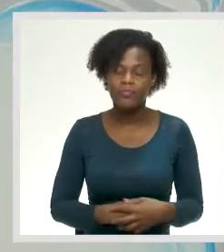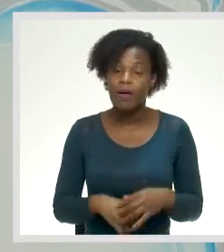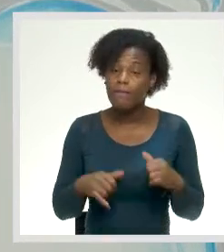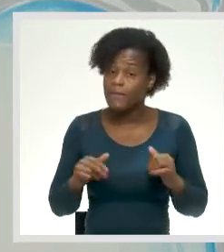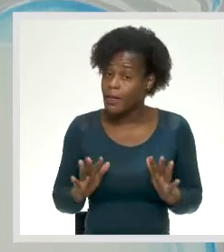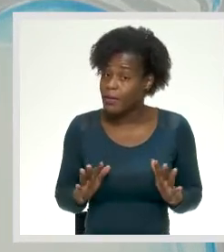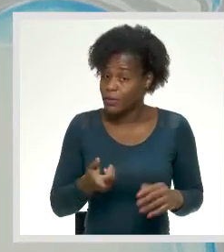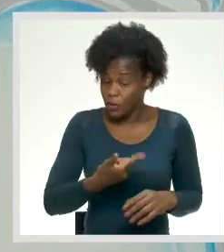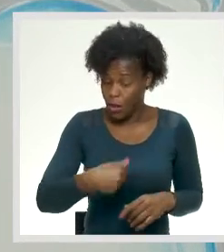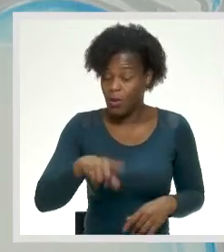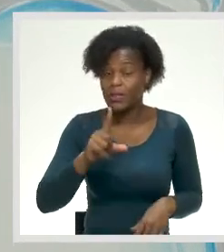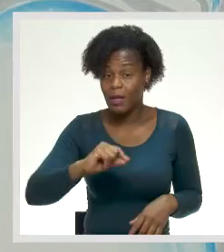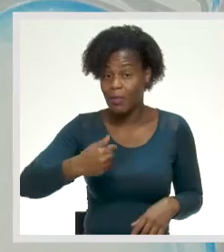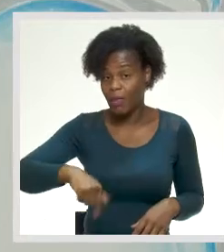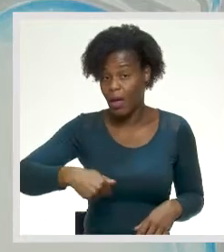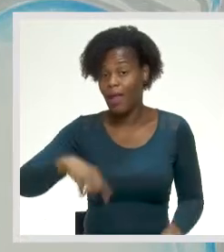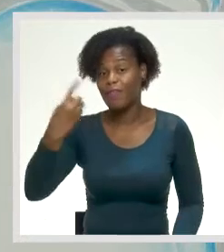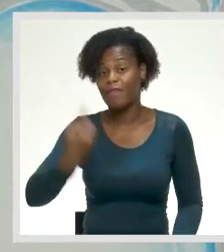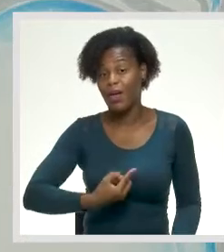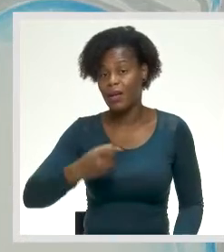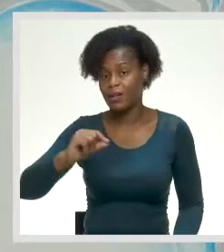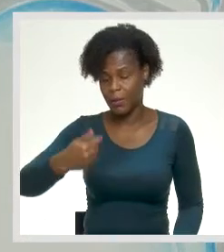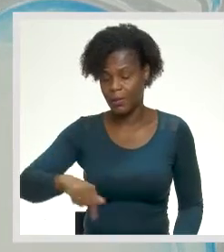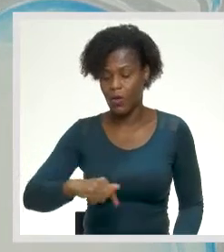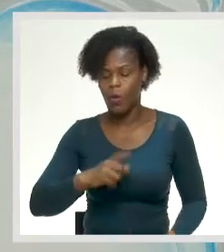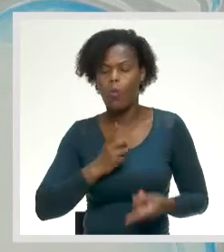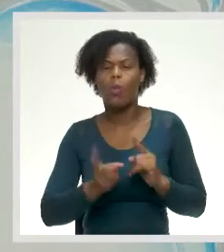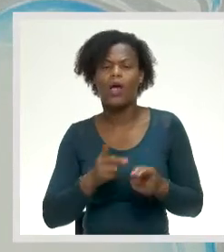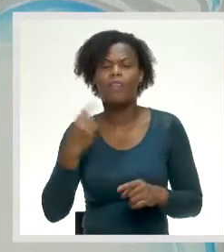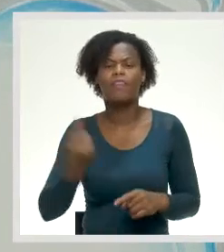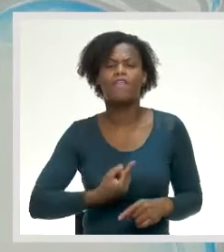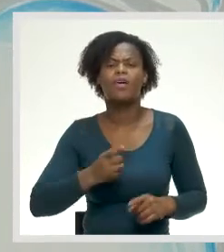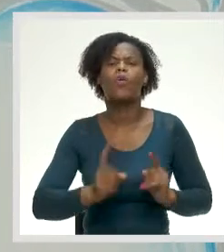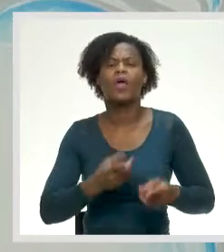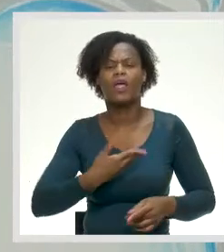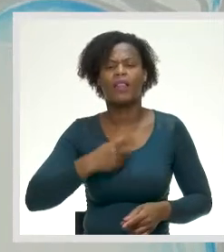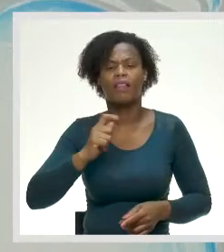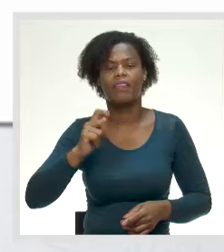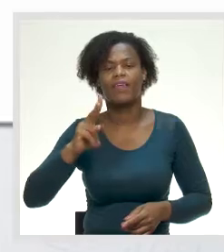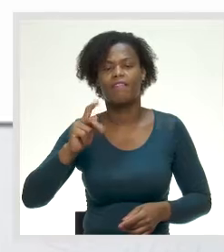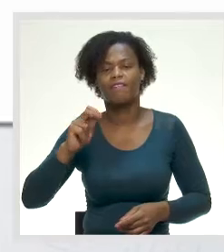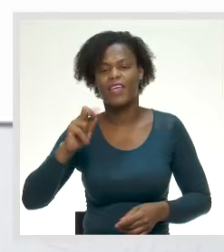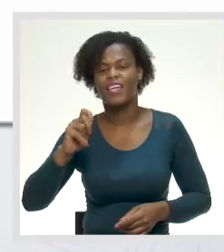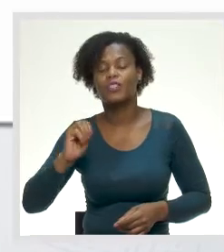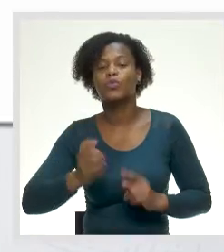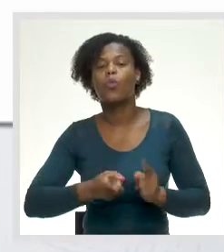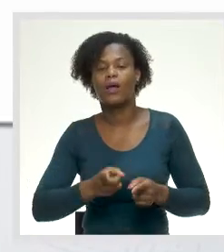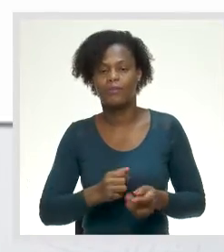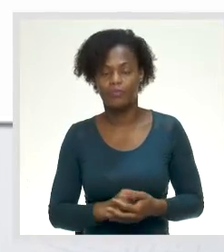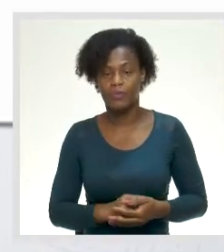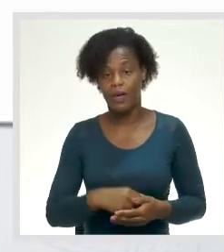No entanto, nós também temos os nossos deveres. O que são deveres?